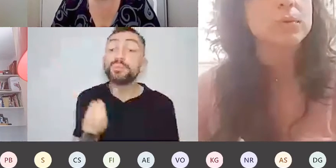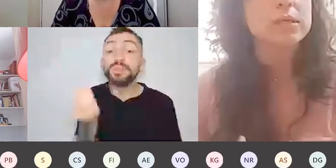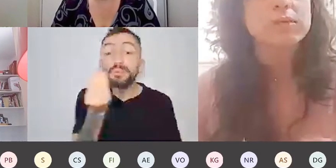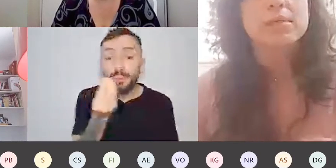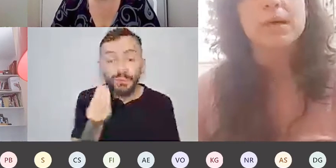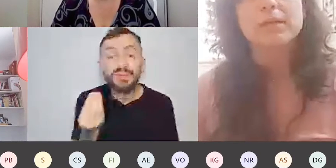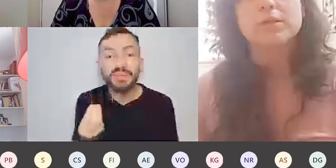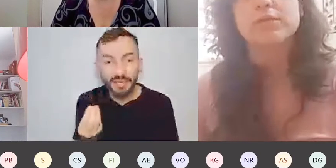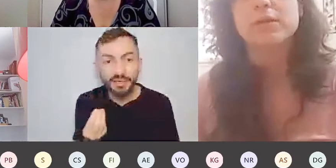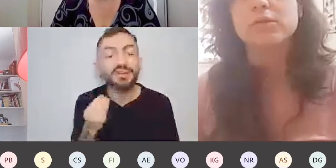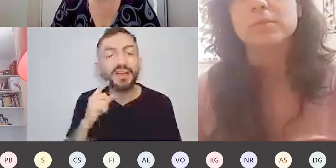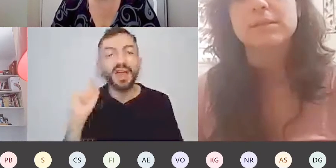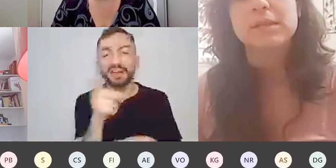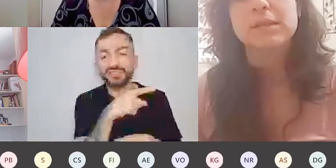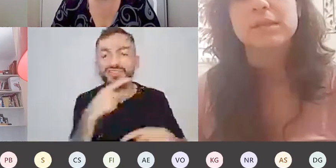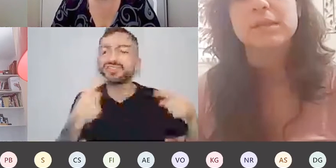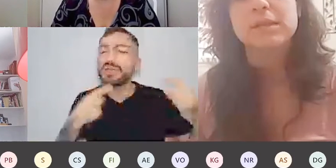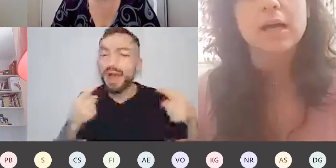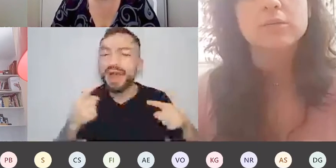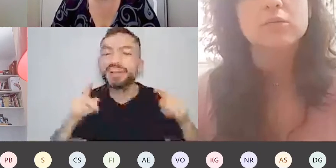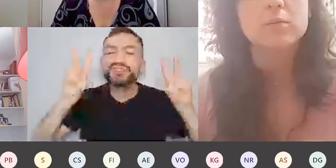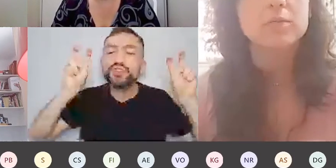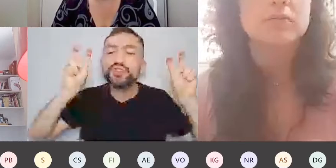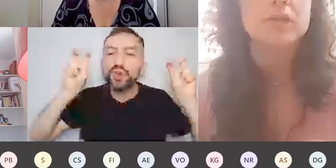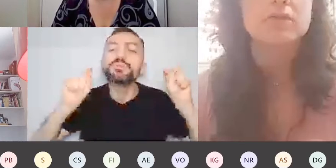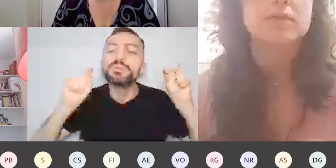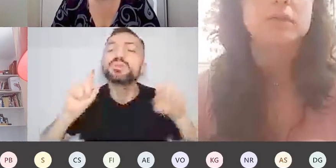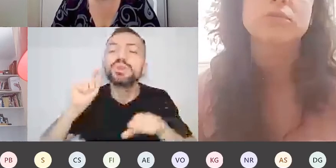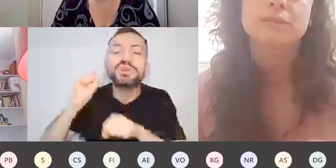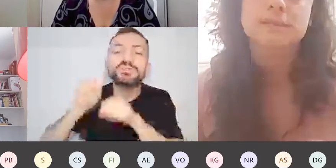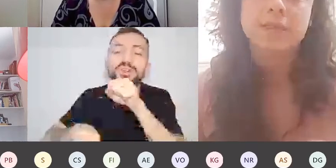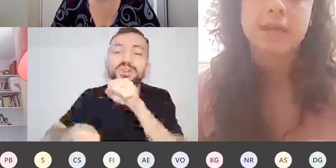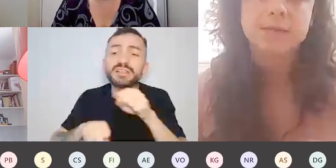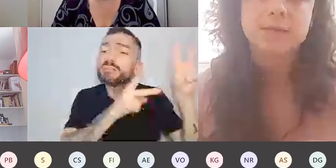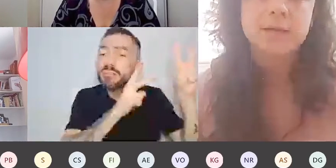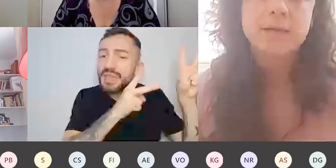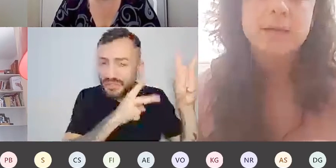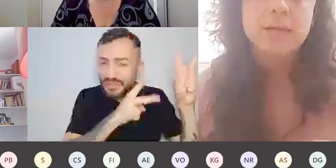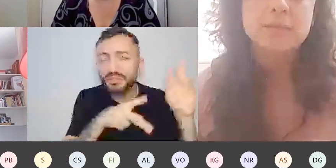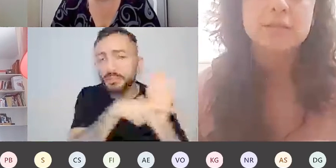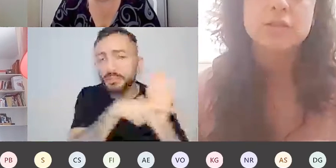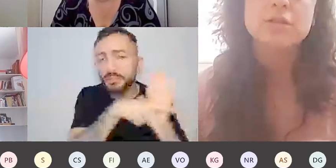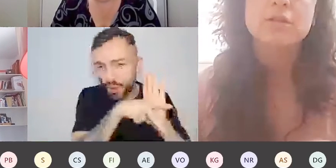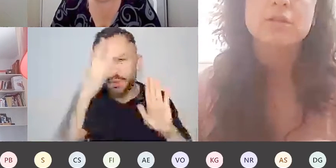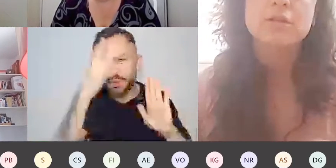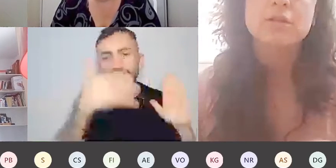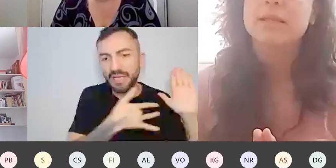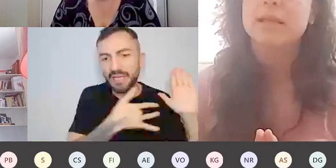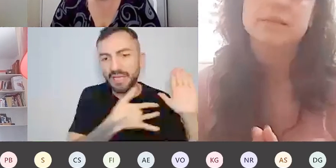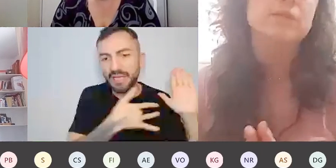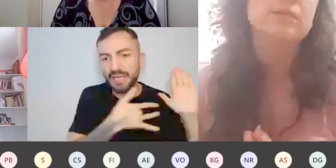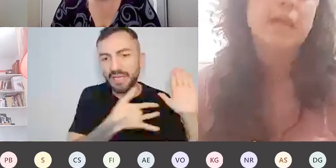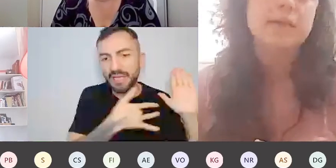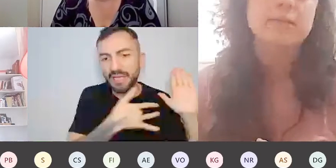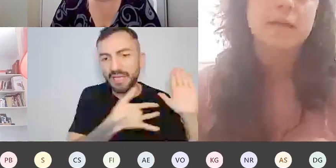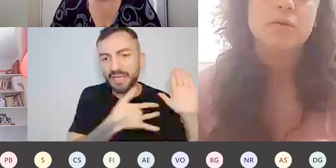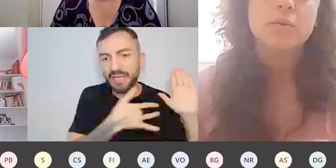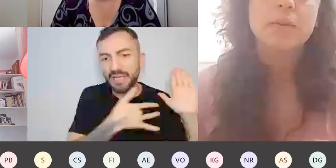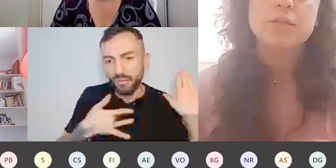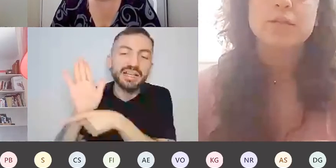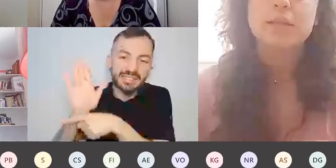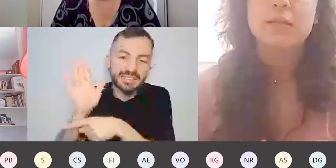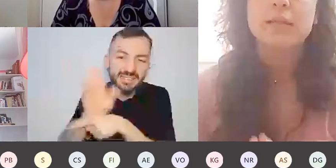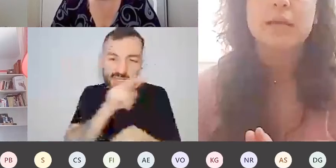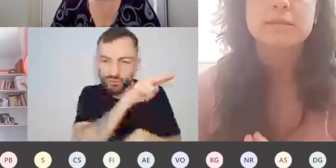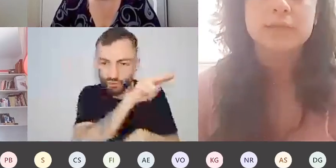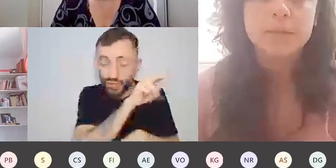gente costuma ter um debate de violência obstétrica muito sentado nos profissionais de saúde assistentes. Mas a gente não esquece a gente esquece, né,